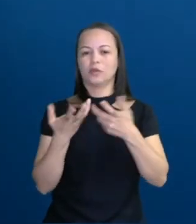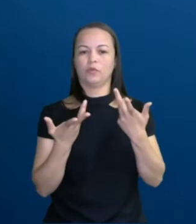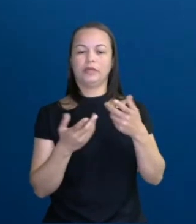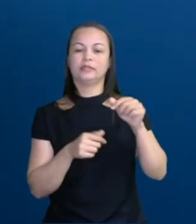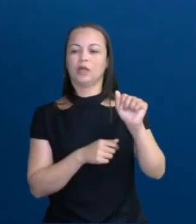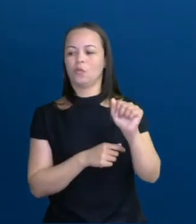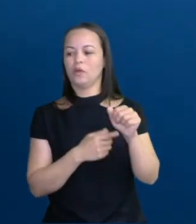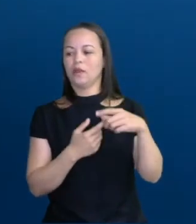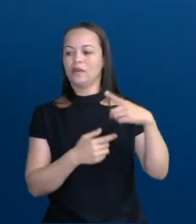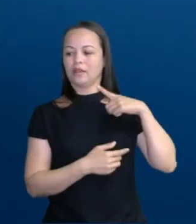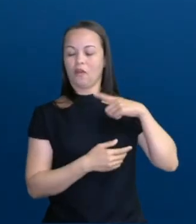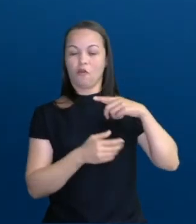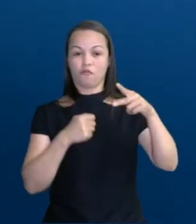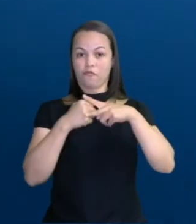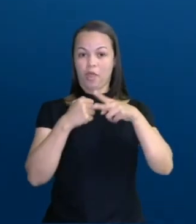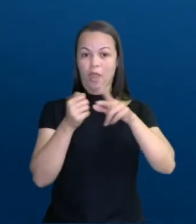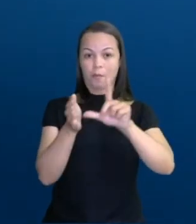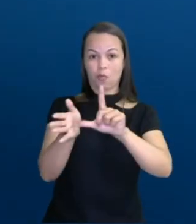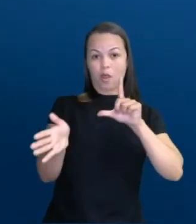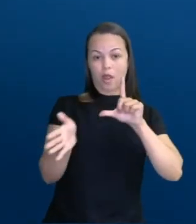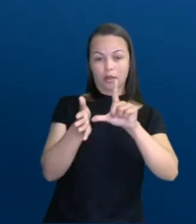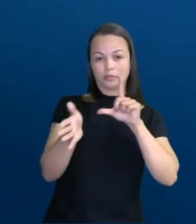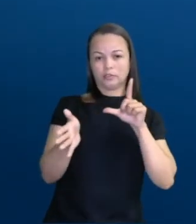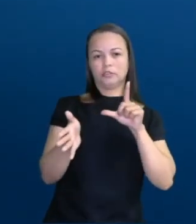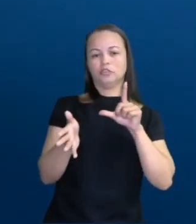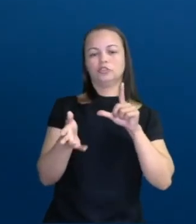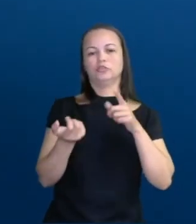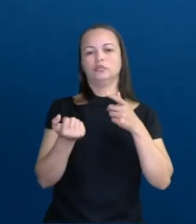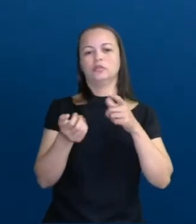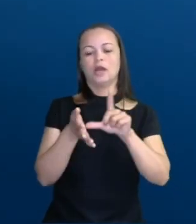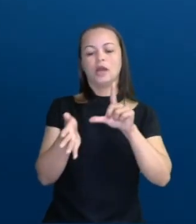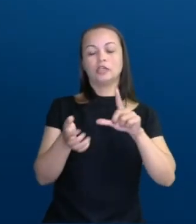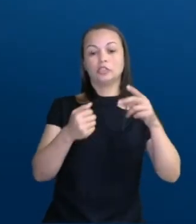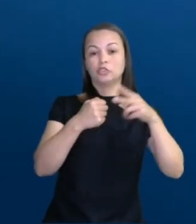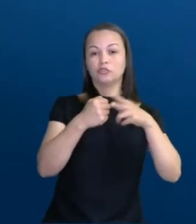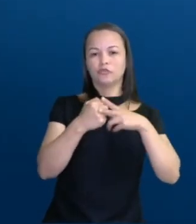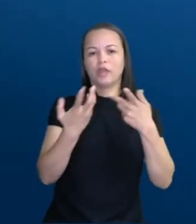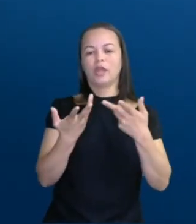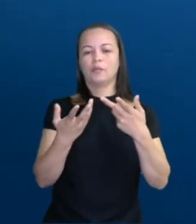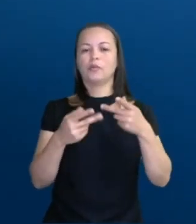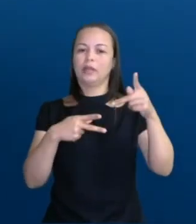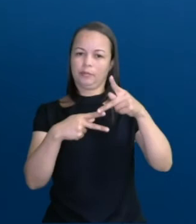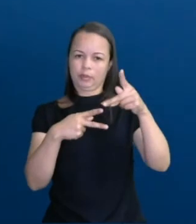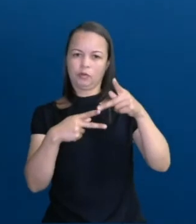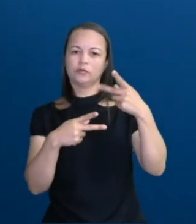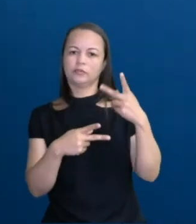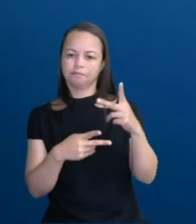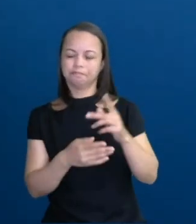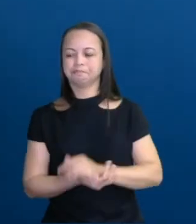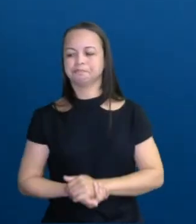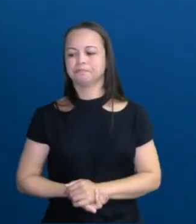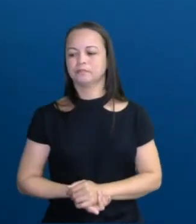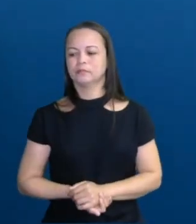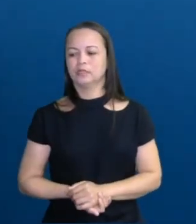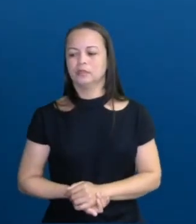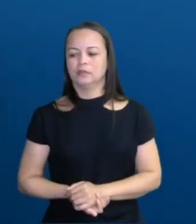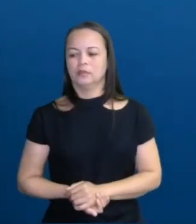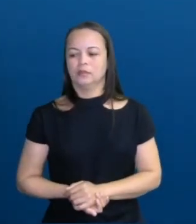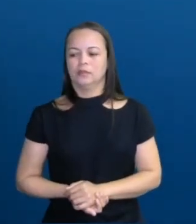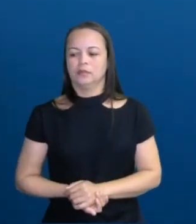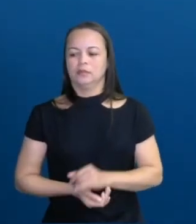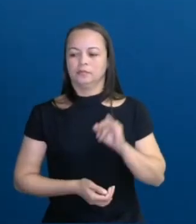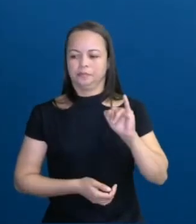a ter e o a quando aparece antes de uma antes de um verbo ele também é preposição a